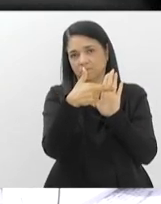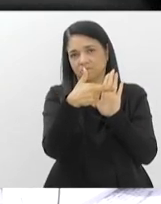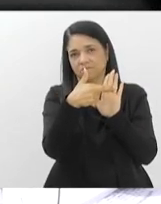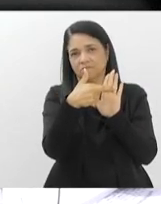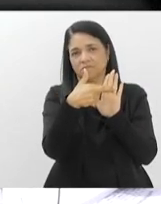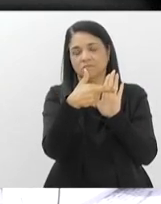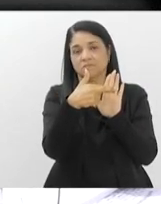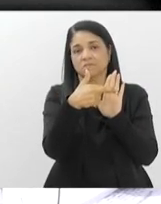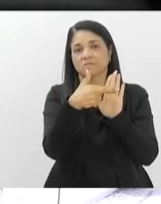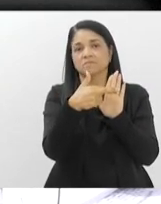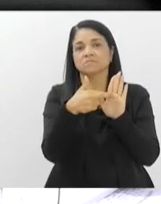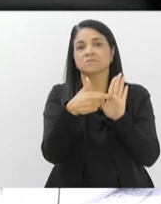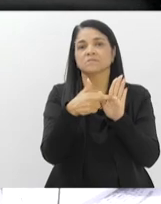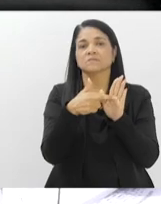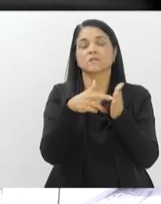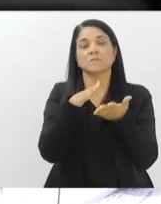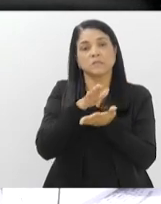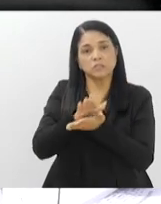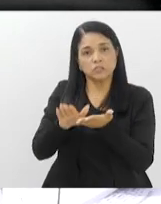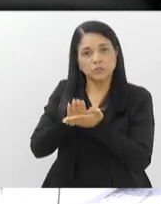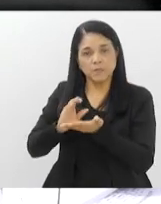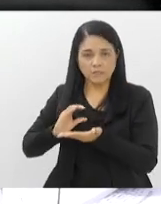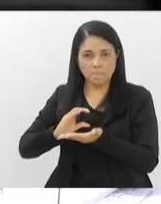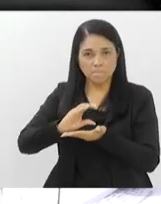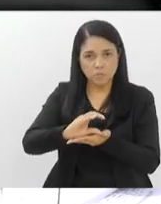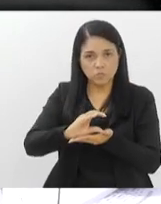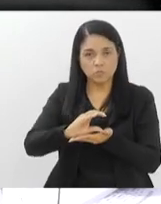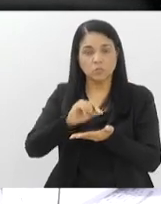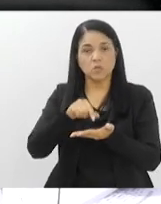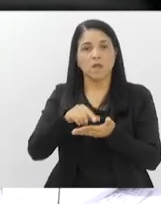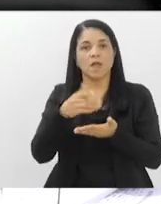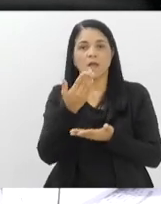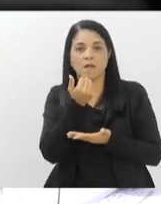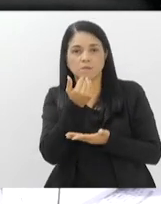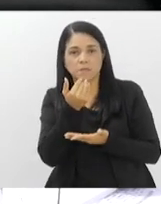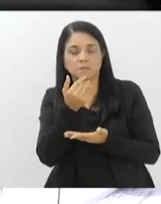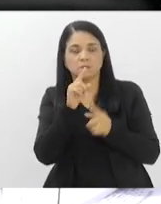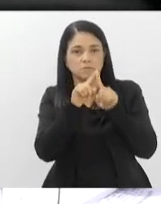Fixa normas para reembolso de despesas com alimentação de